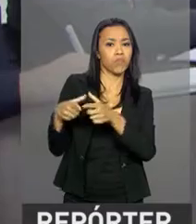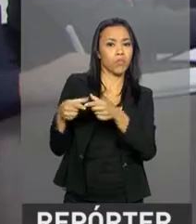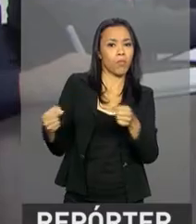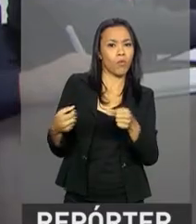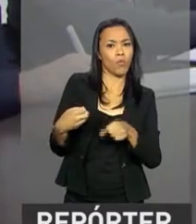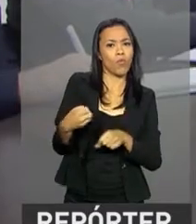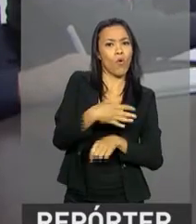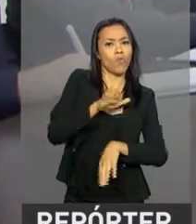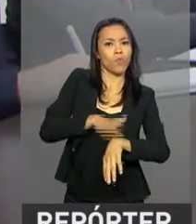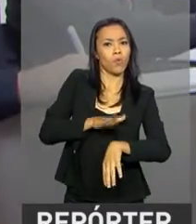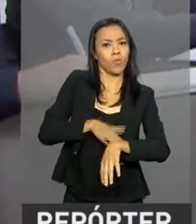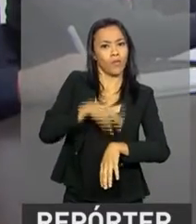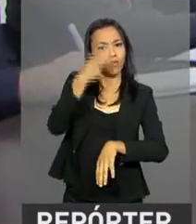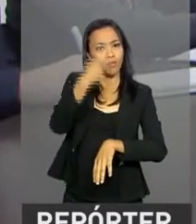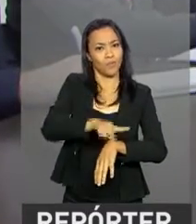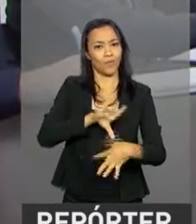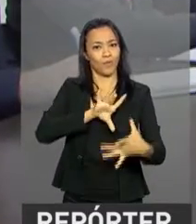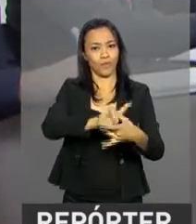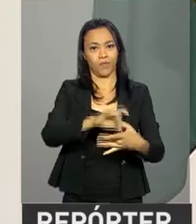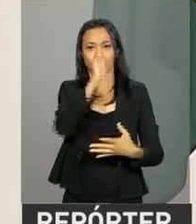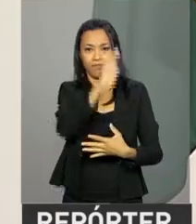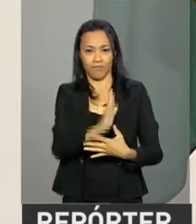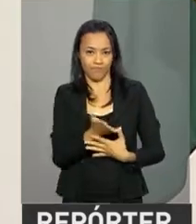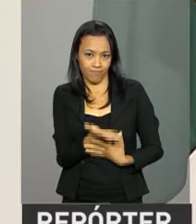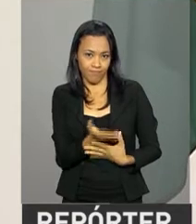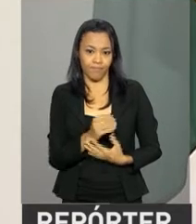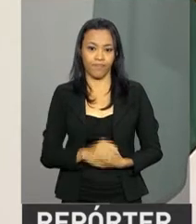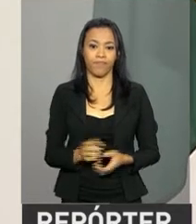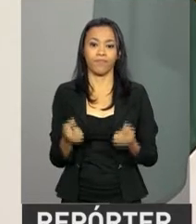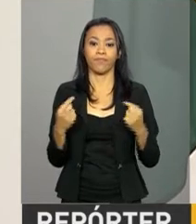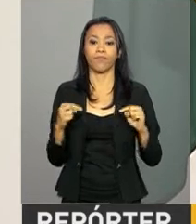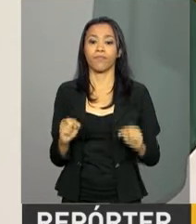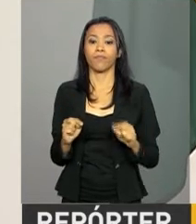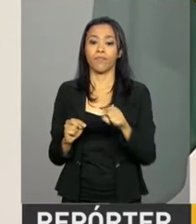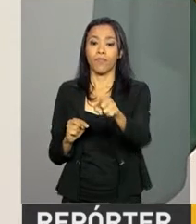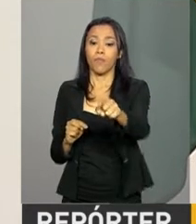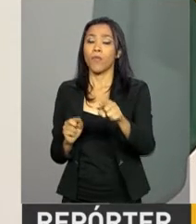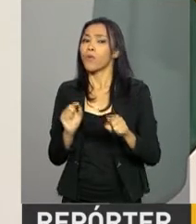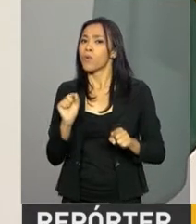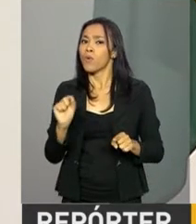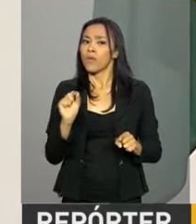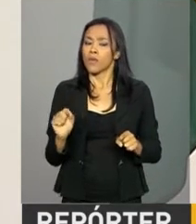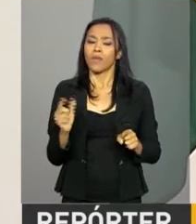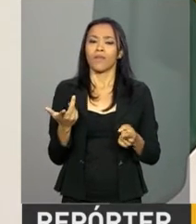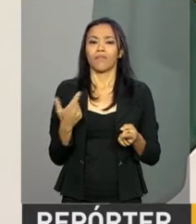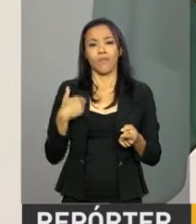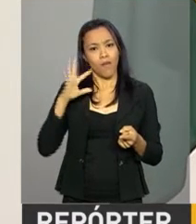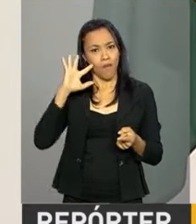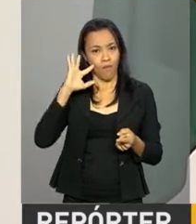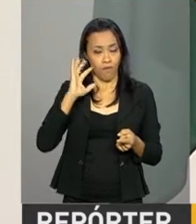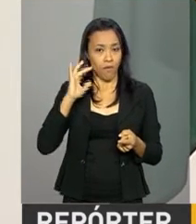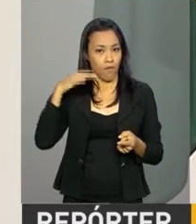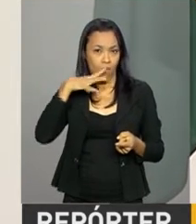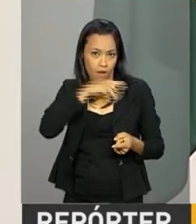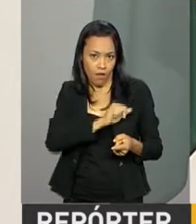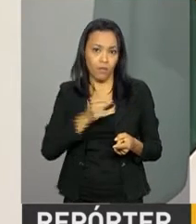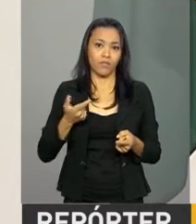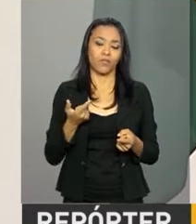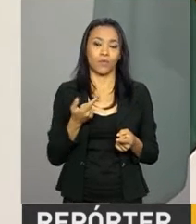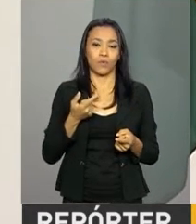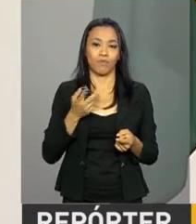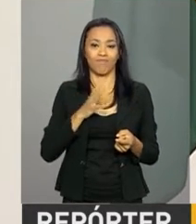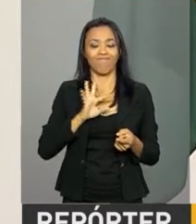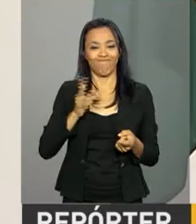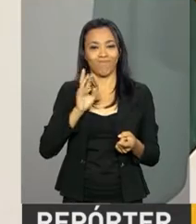novo momento pelo qual passa o país. O que deve ser o resultado, eu acho, dessa